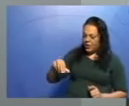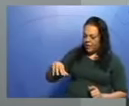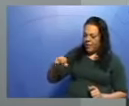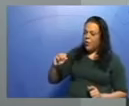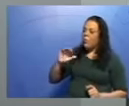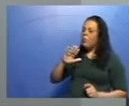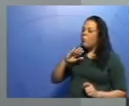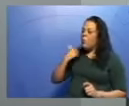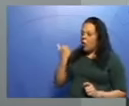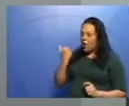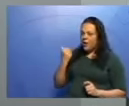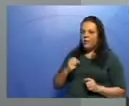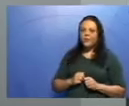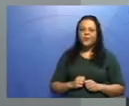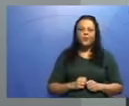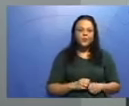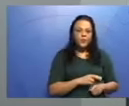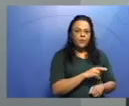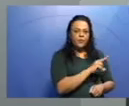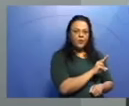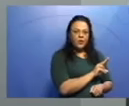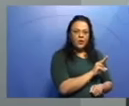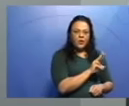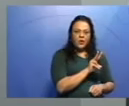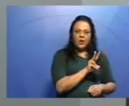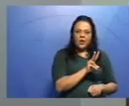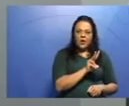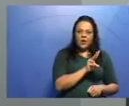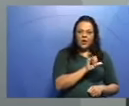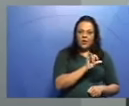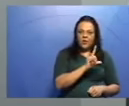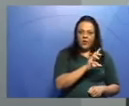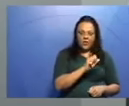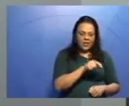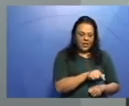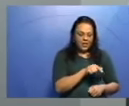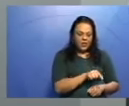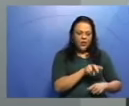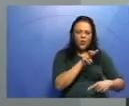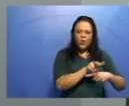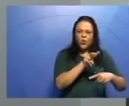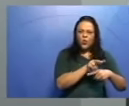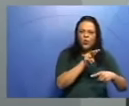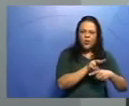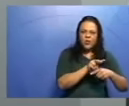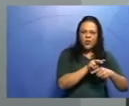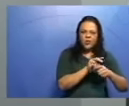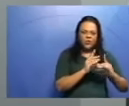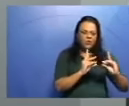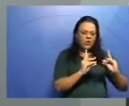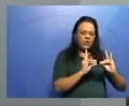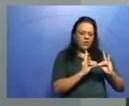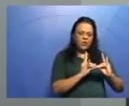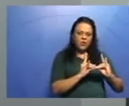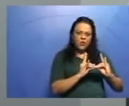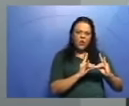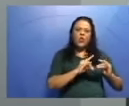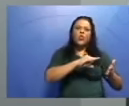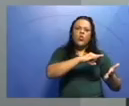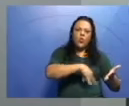faz? O Vilela cuida de toda a parte burocrática do funeral. O